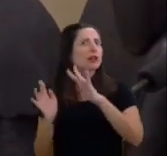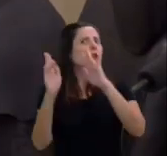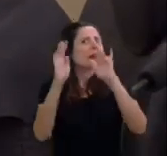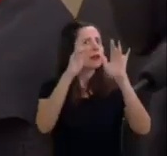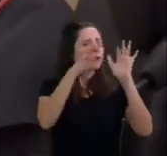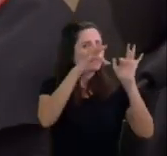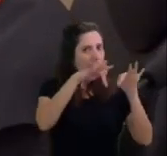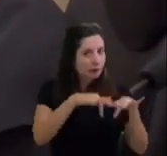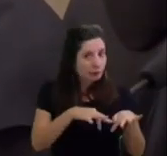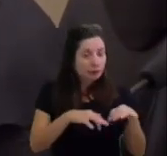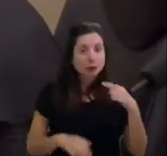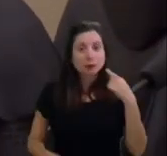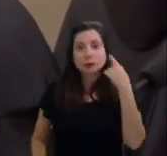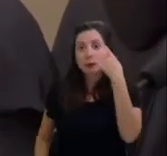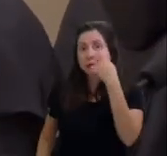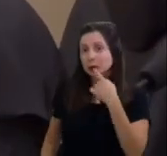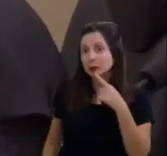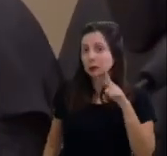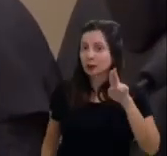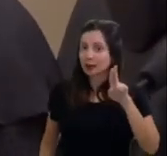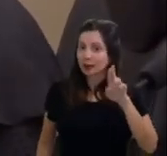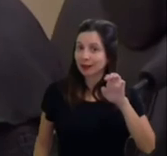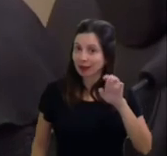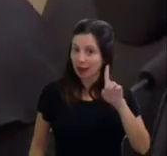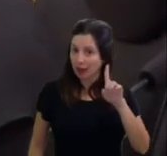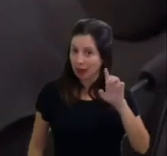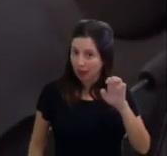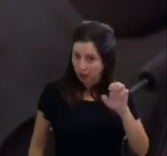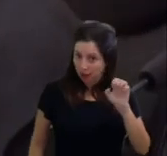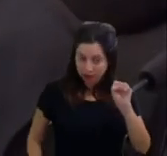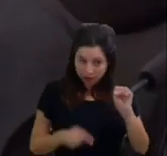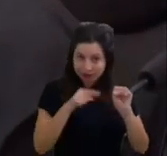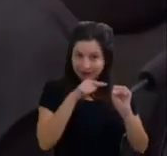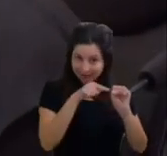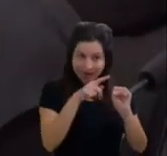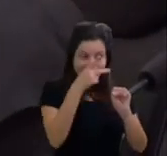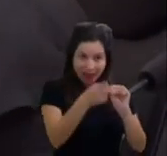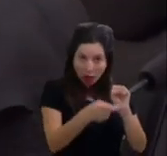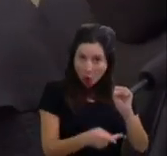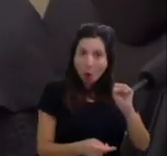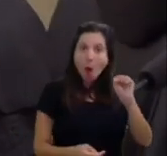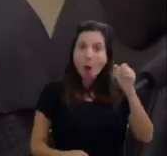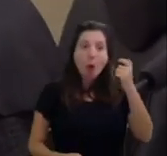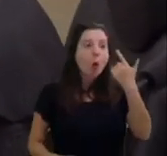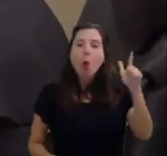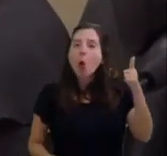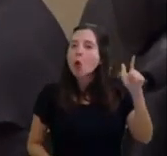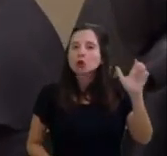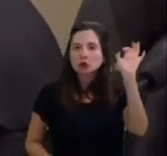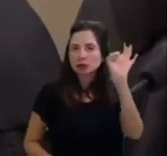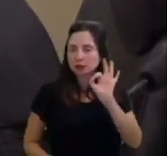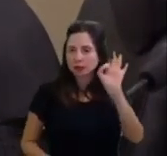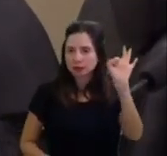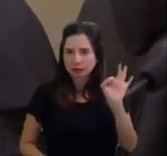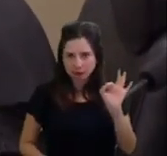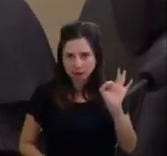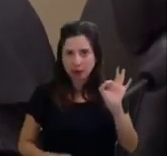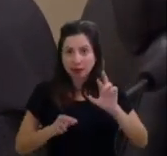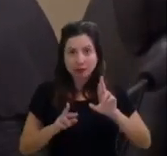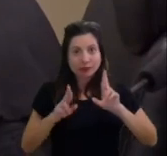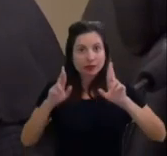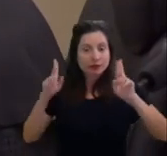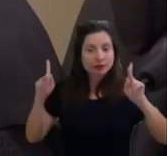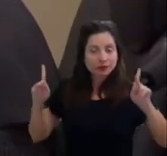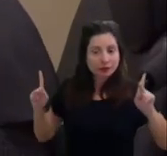O Dr. Guedes mencionou outros percentuais aqui, sim, está citado nas suas alegações também. A divergência